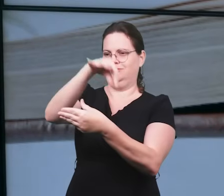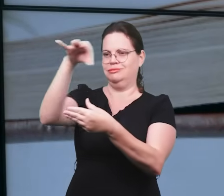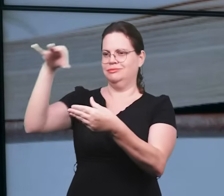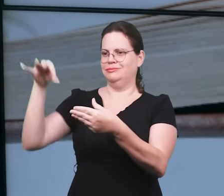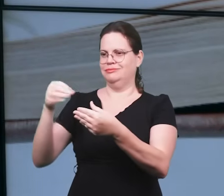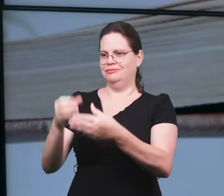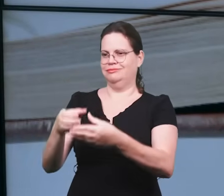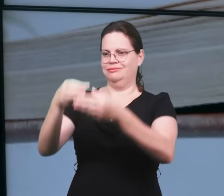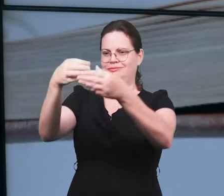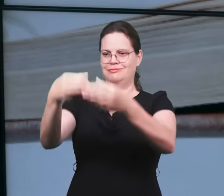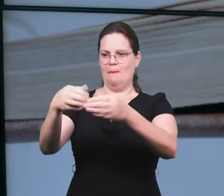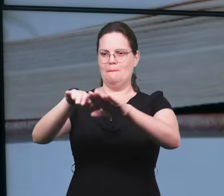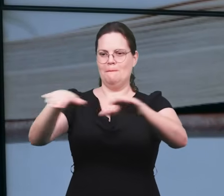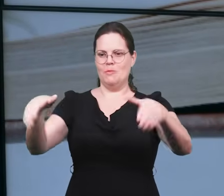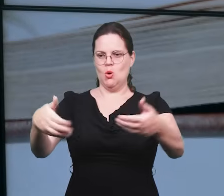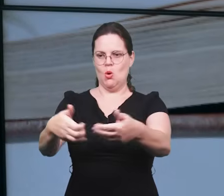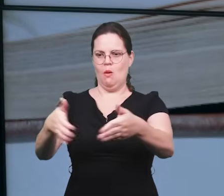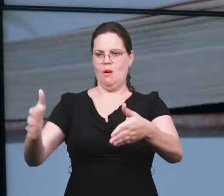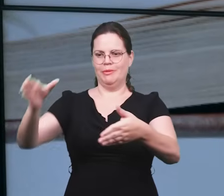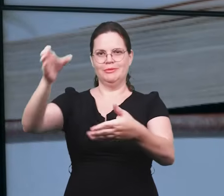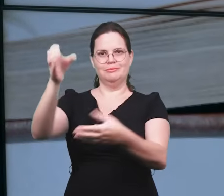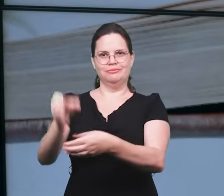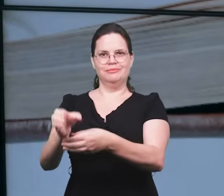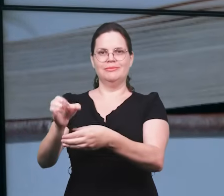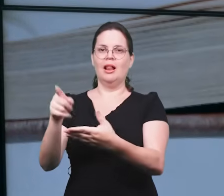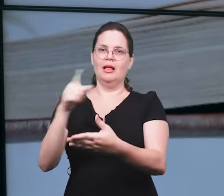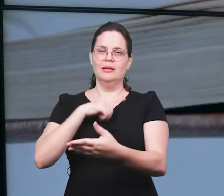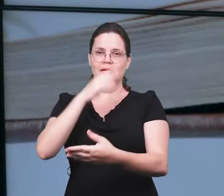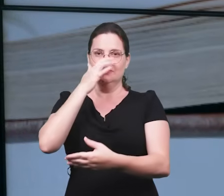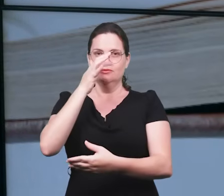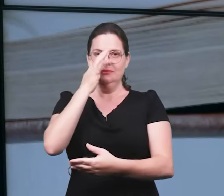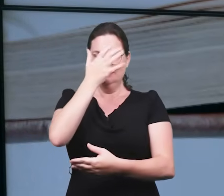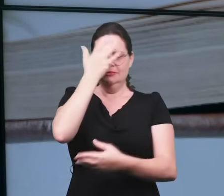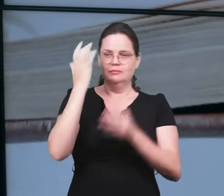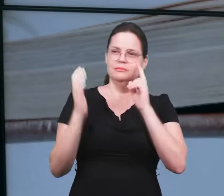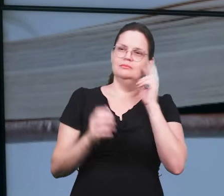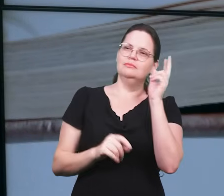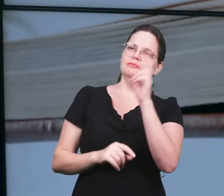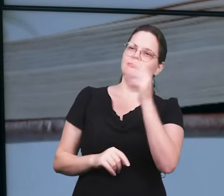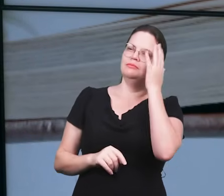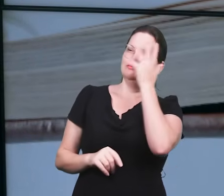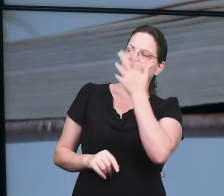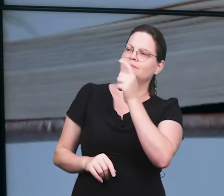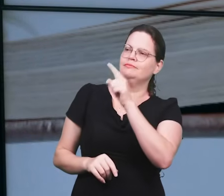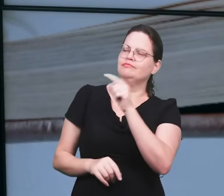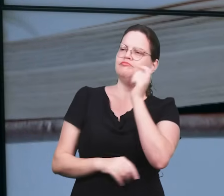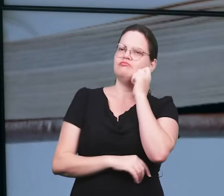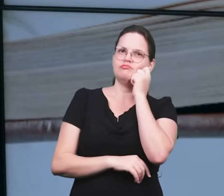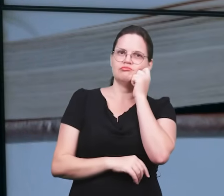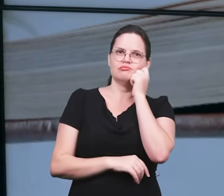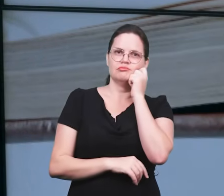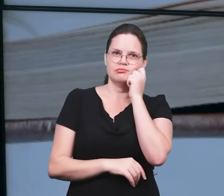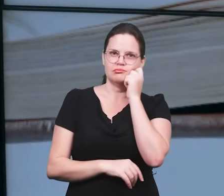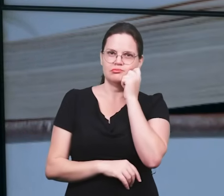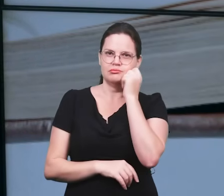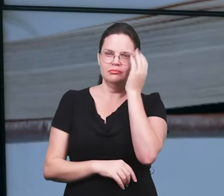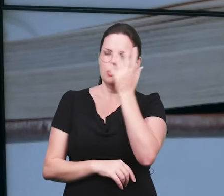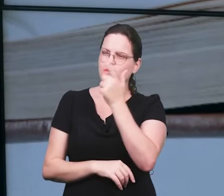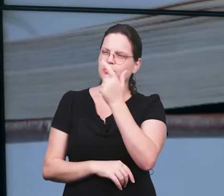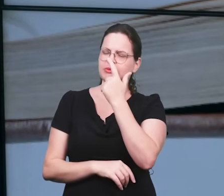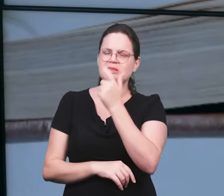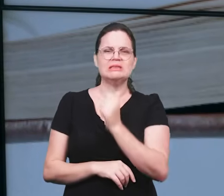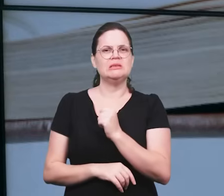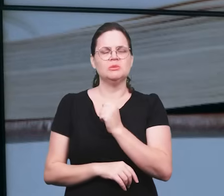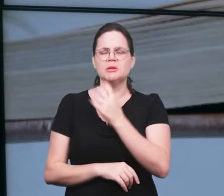do Senhor. Aí entra uma pessoa na igreja e olha para aquele arranjo e fala, nossa, que coisa